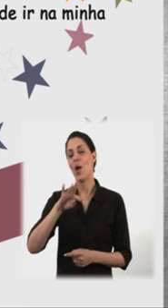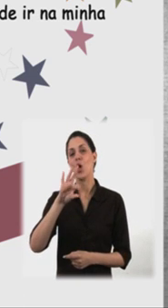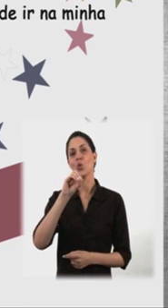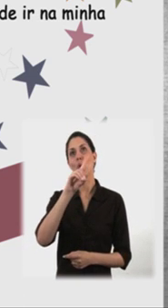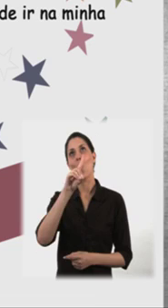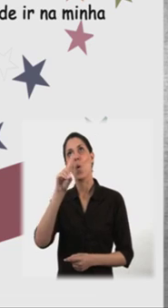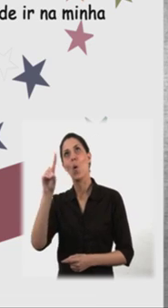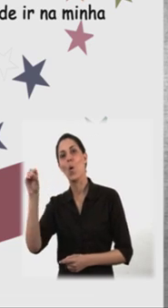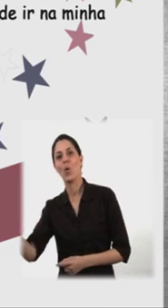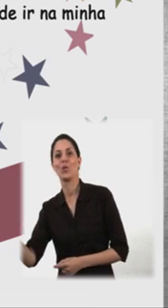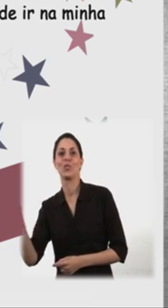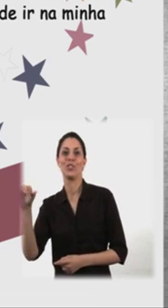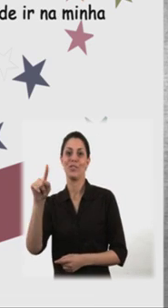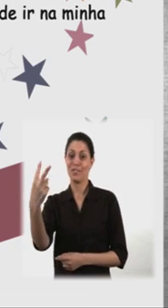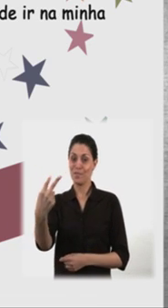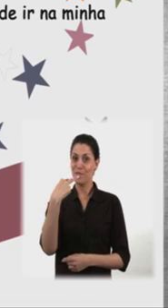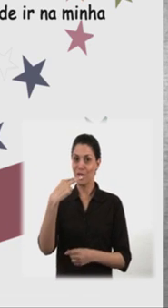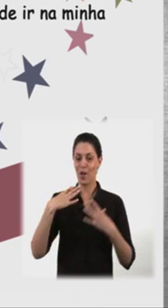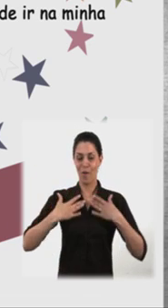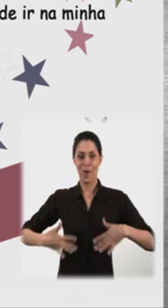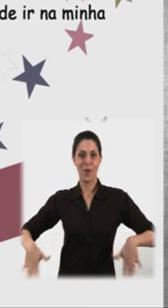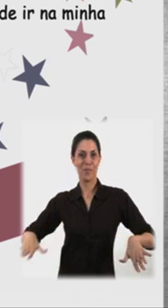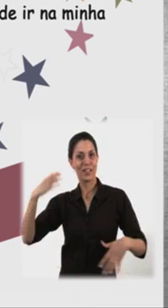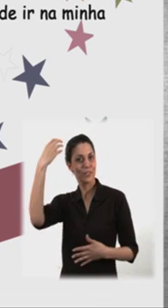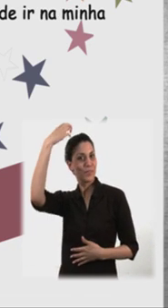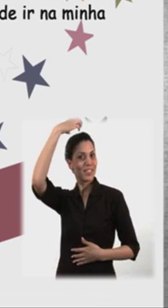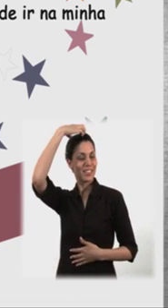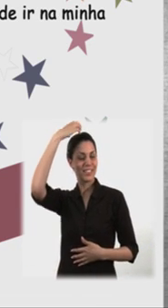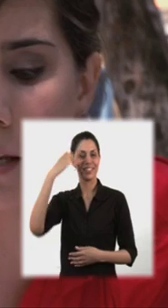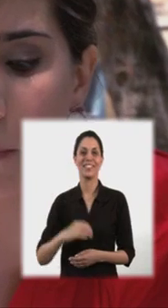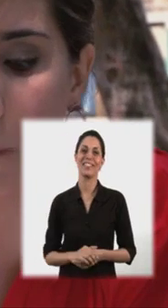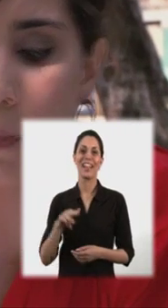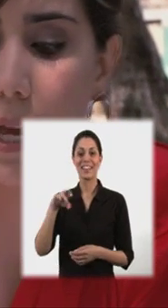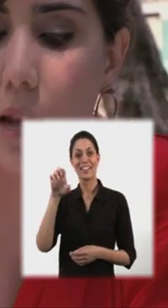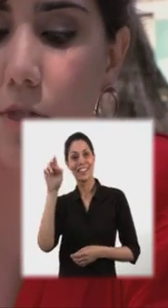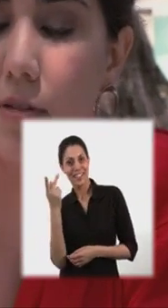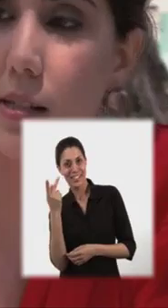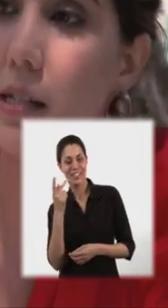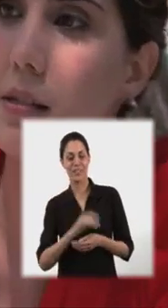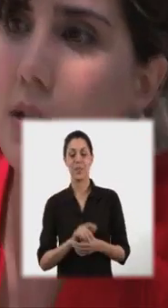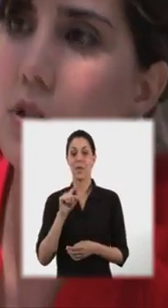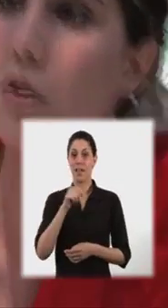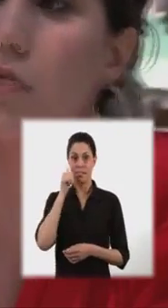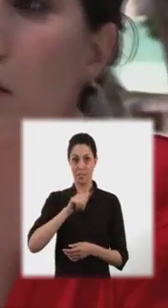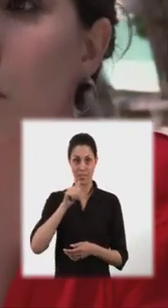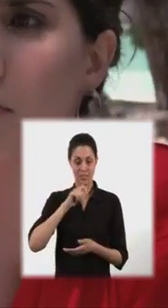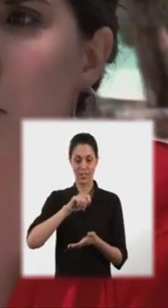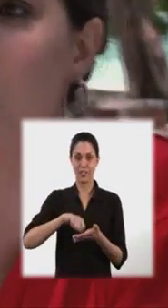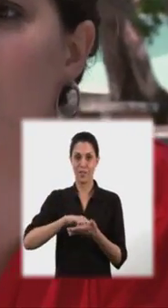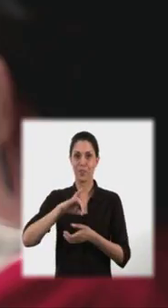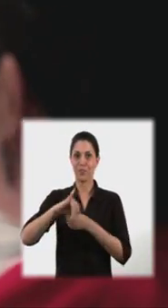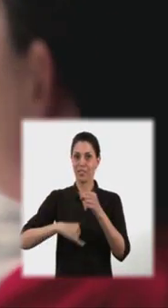me ver com roupinha de princesa, né? Essa menina, por exemplo, ela vai fazer 15 anos e está convidando